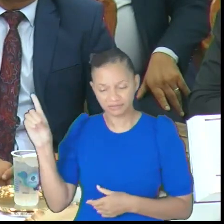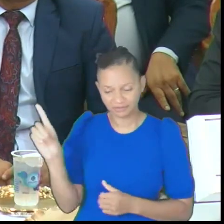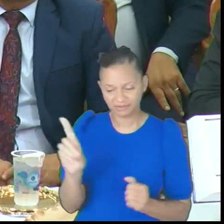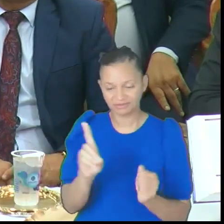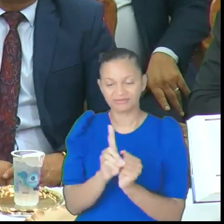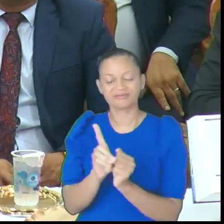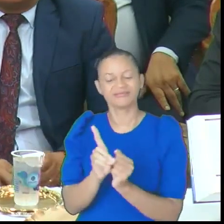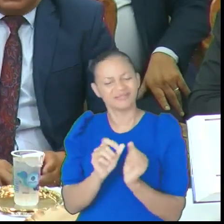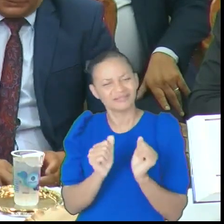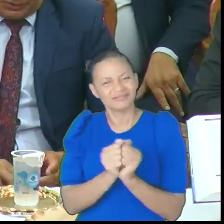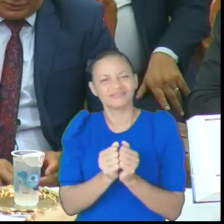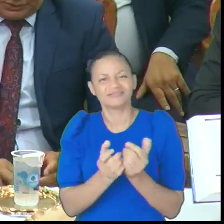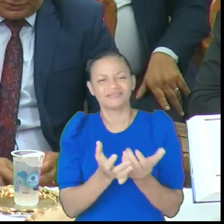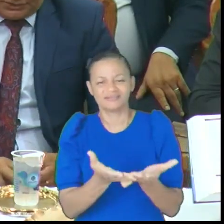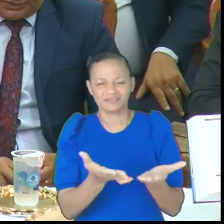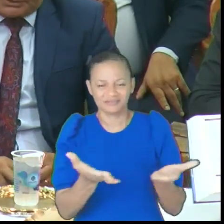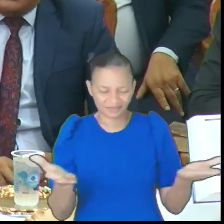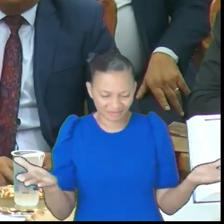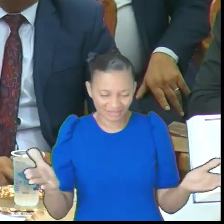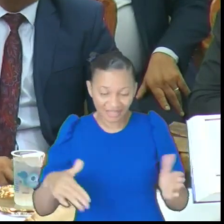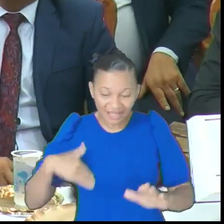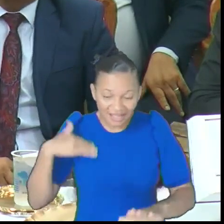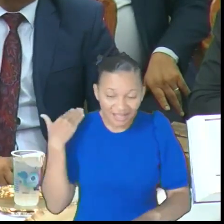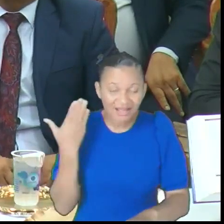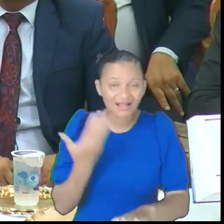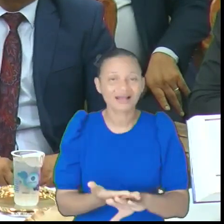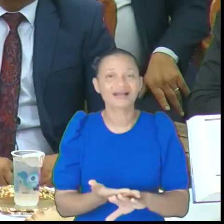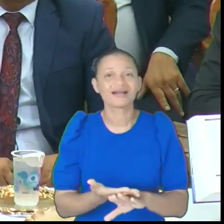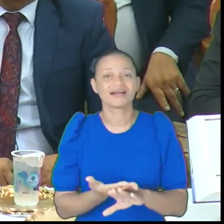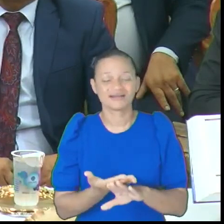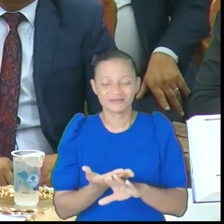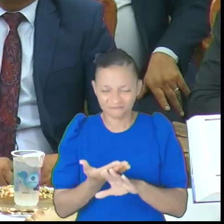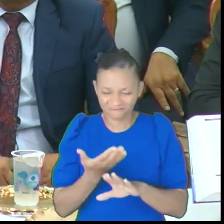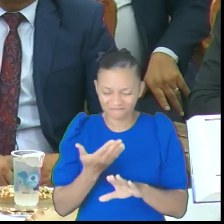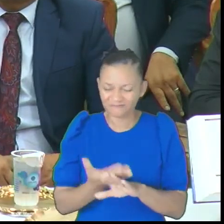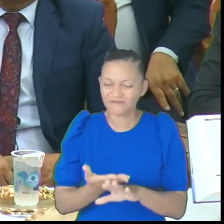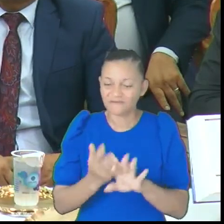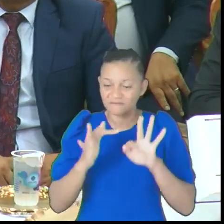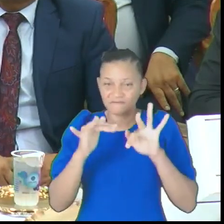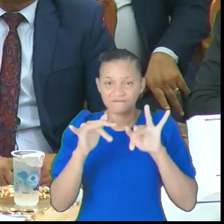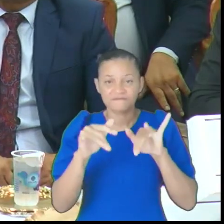estarei convosco até a